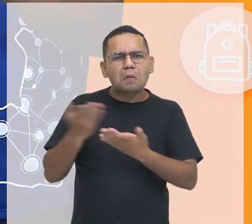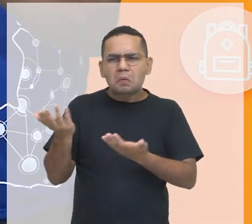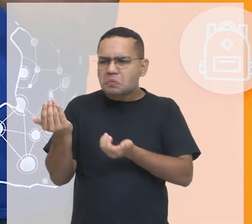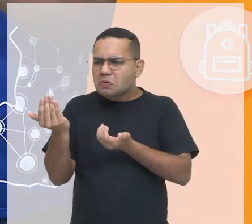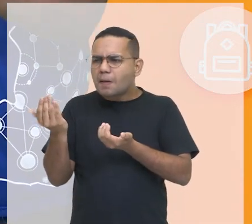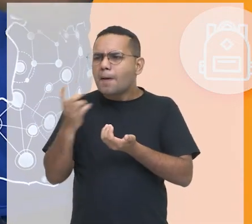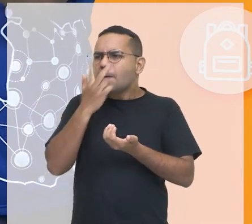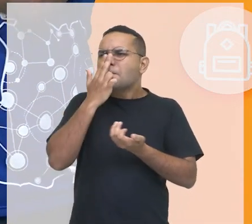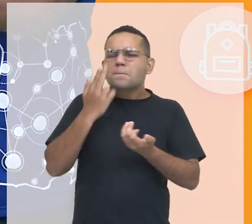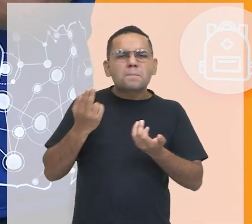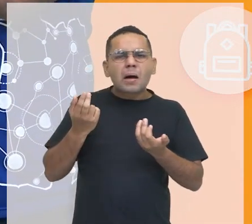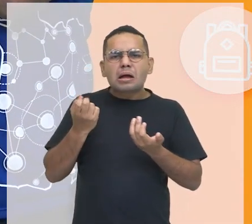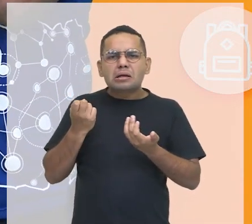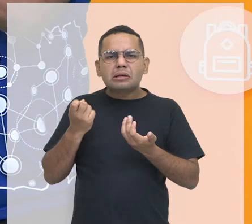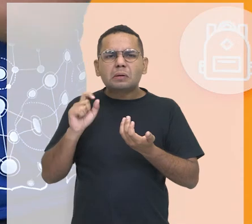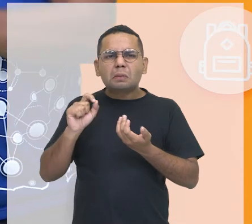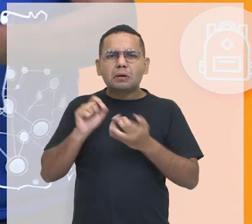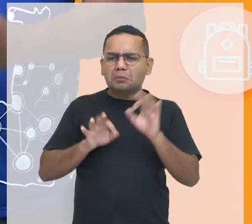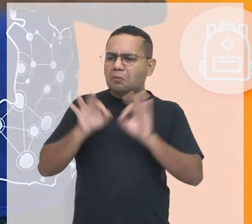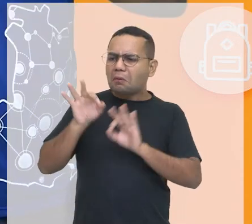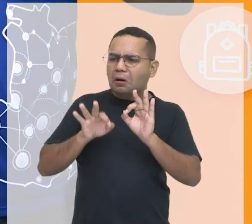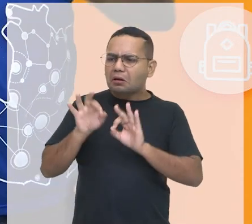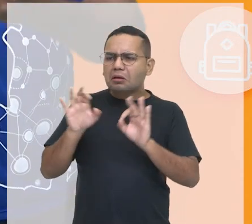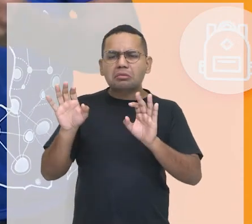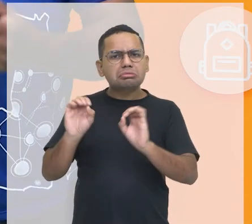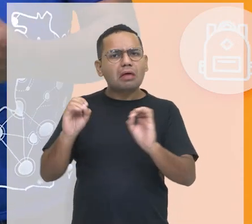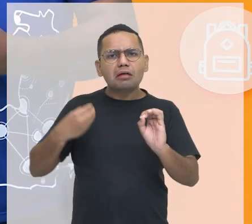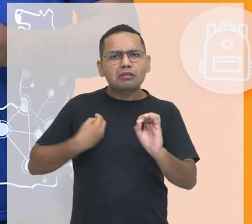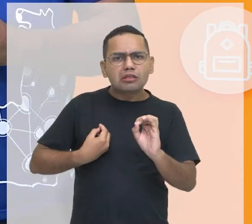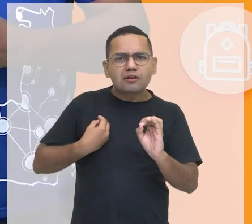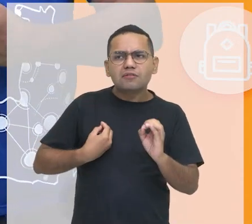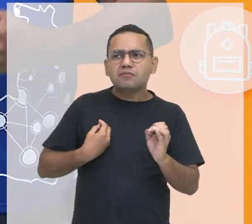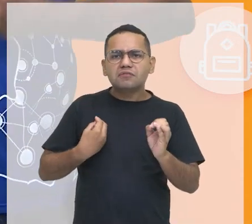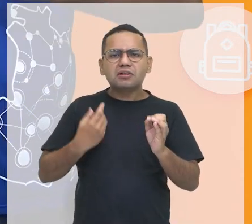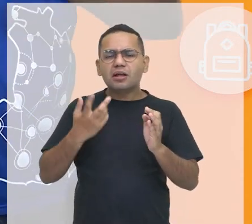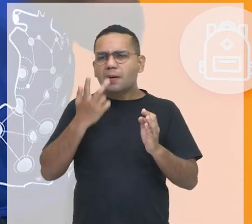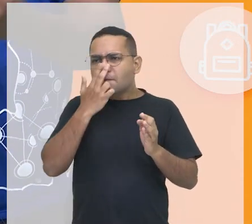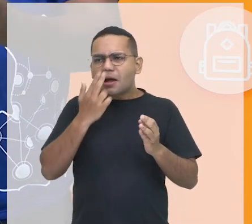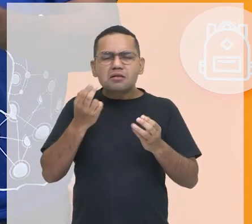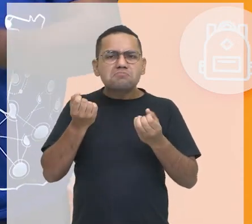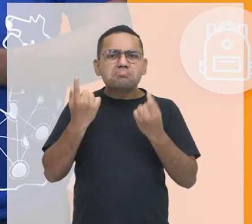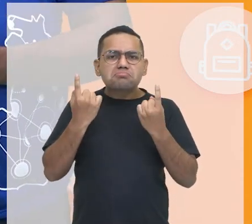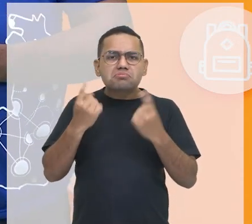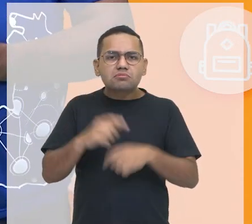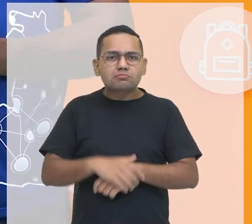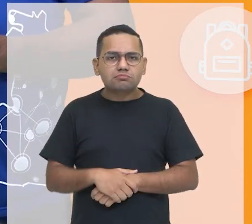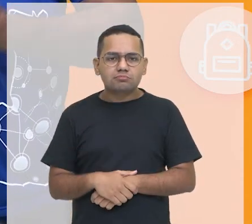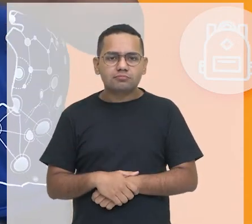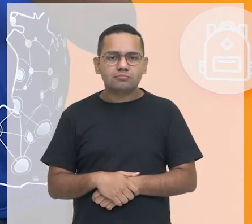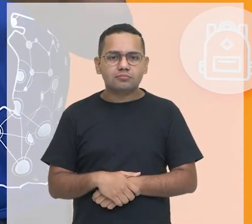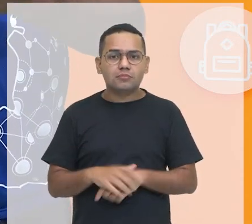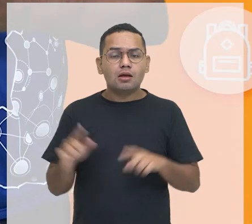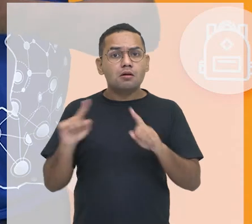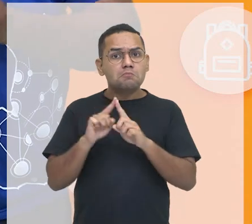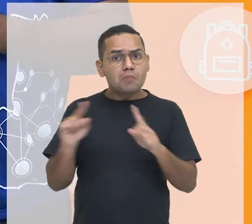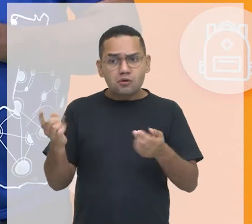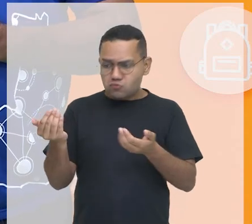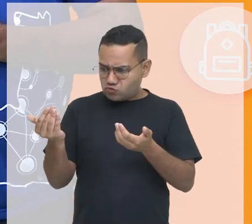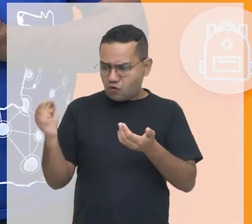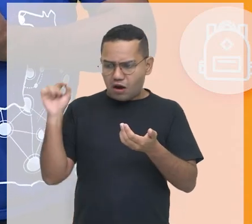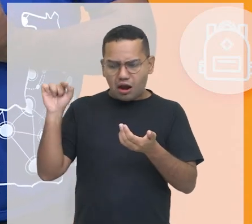estar atento que o jovem é fundamental porque ele tem energia, ele tem ousadia, ele tem